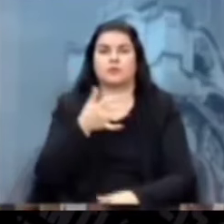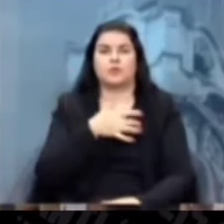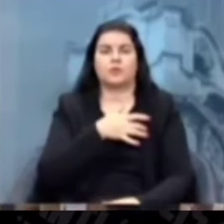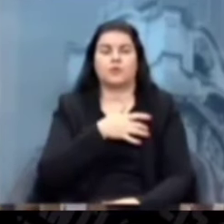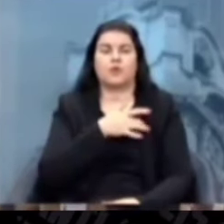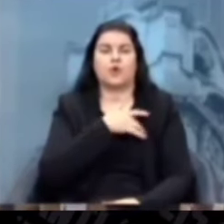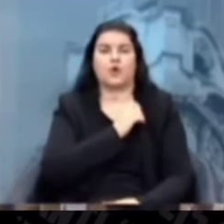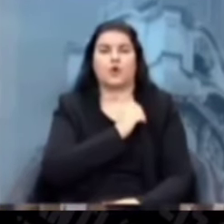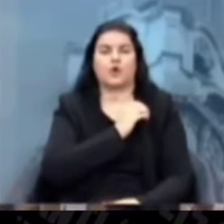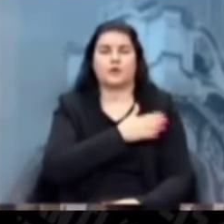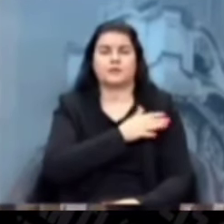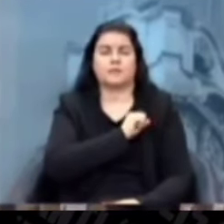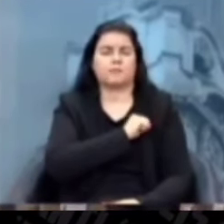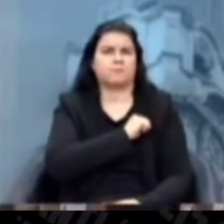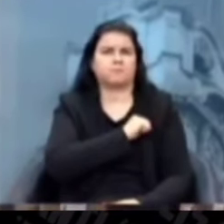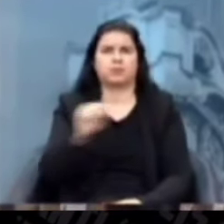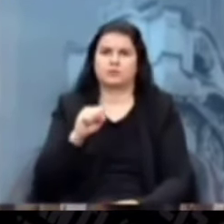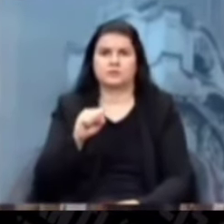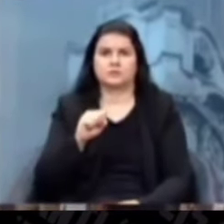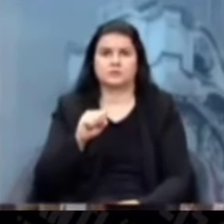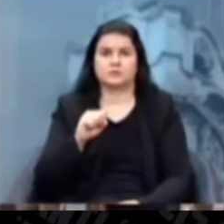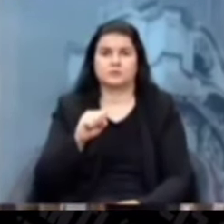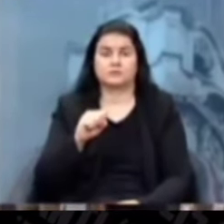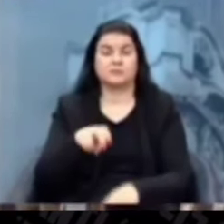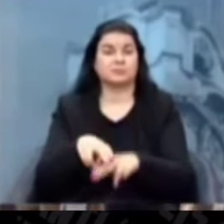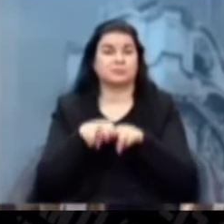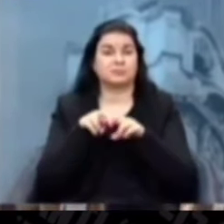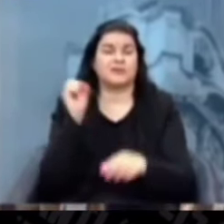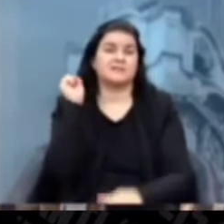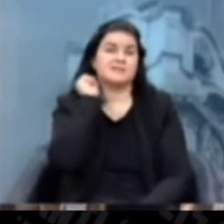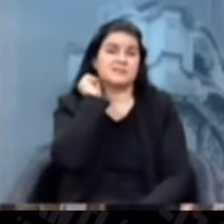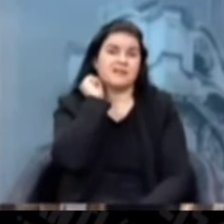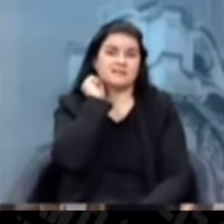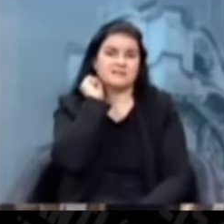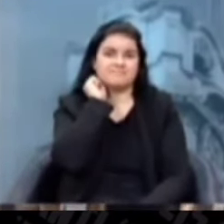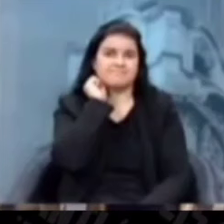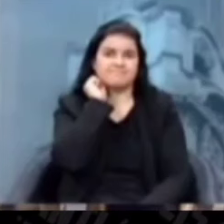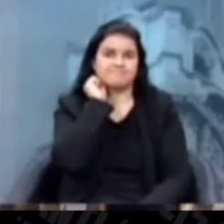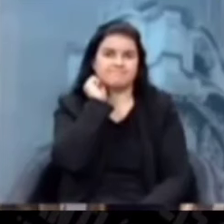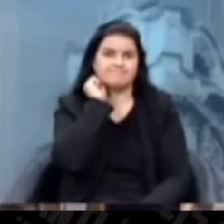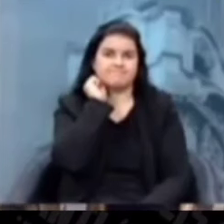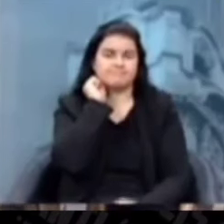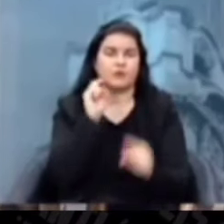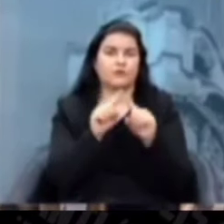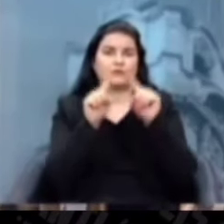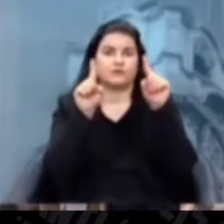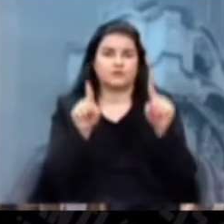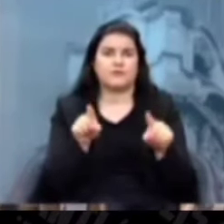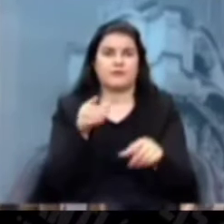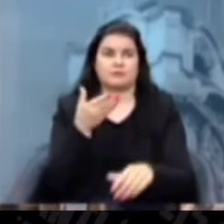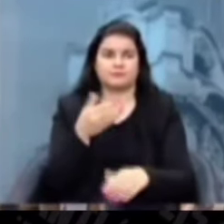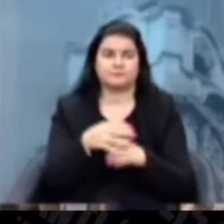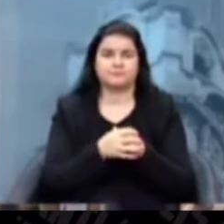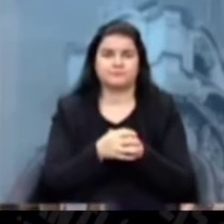estresse que estão sendo submetidos esses trabalhadores e trabalhadoras.